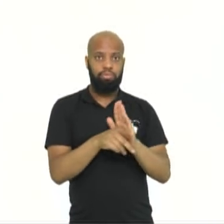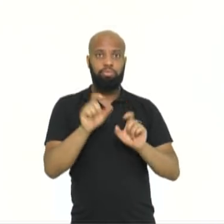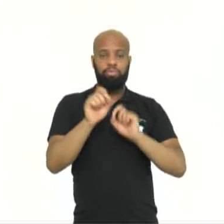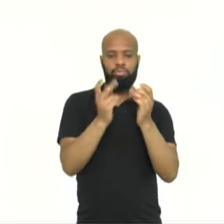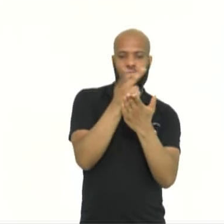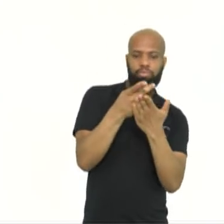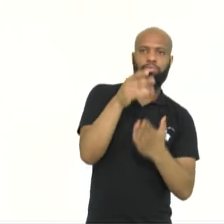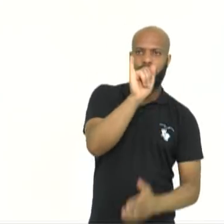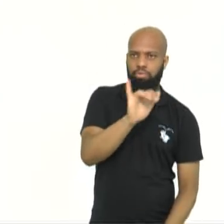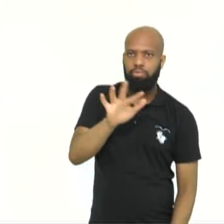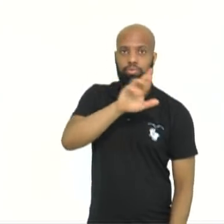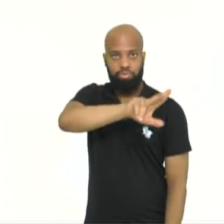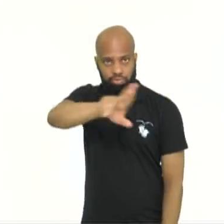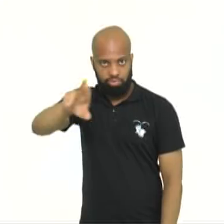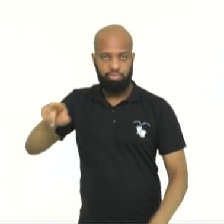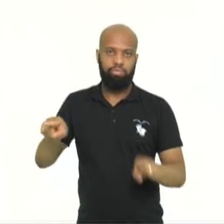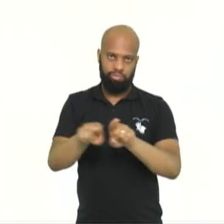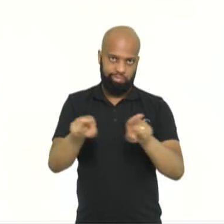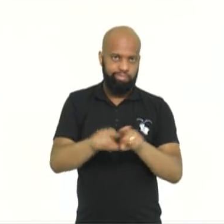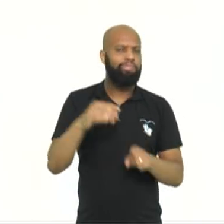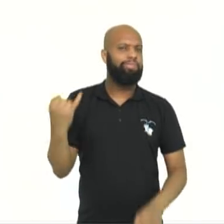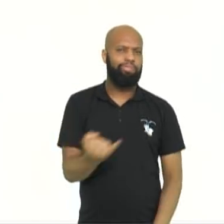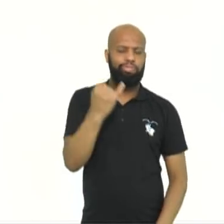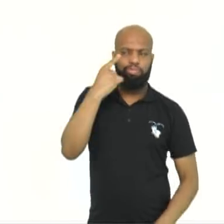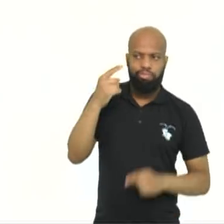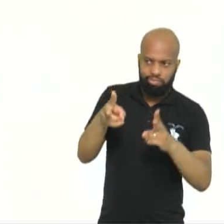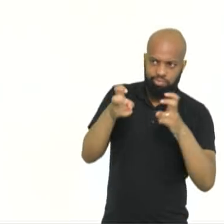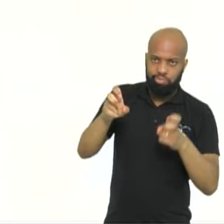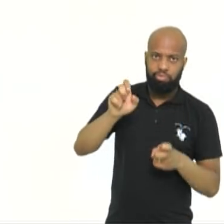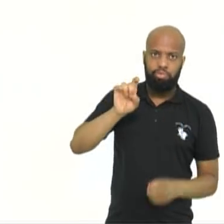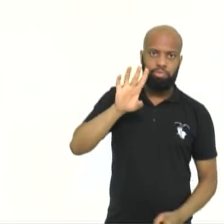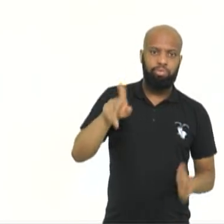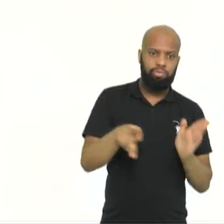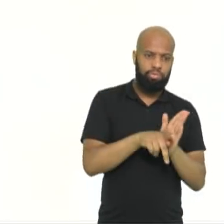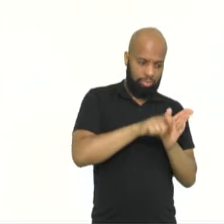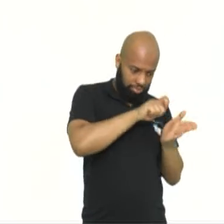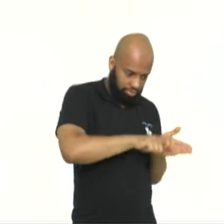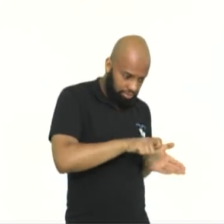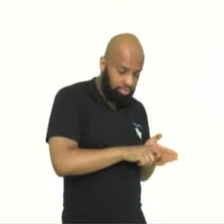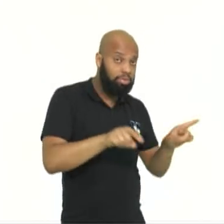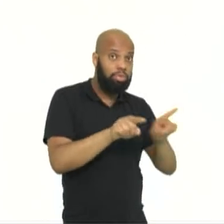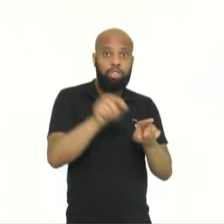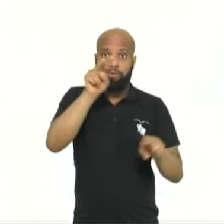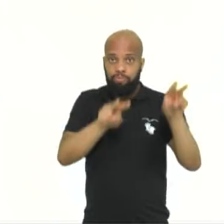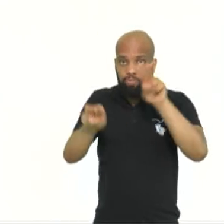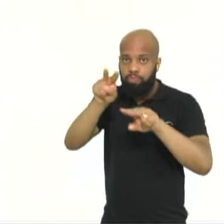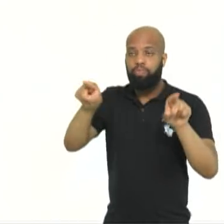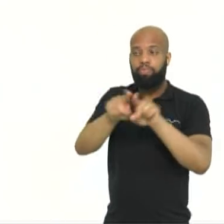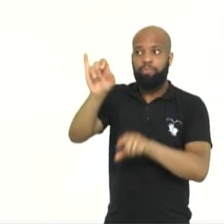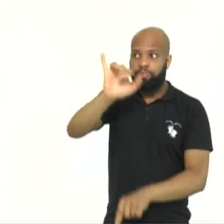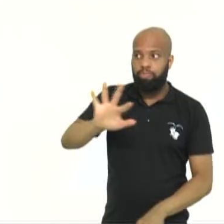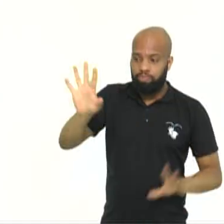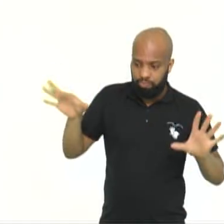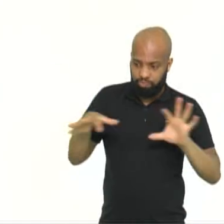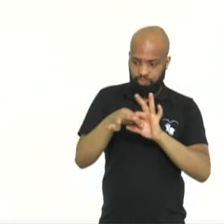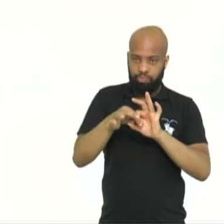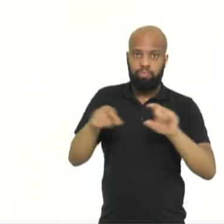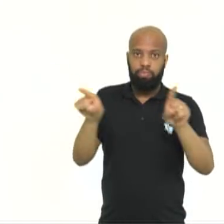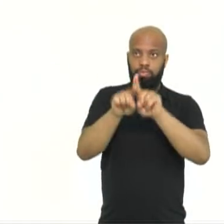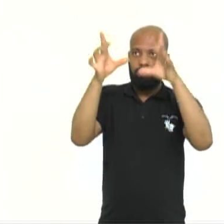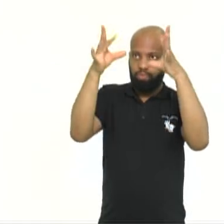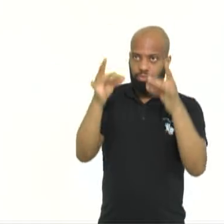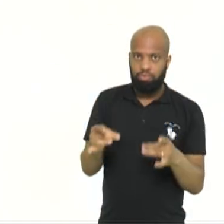então isso é muito importante, né? Então, reconhecer não só a parte verbal, como a parte visual, né, das imagens e dos